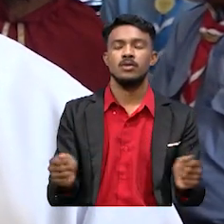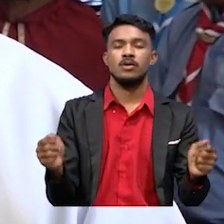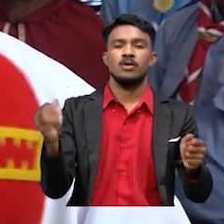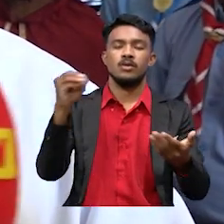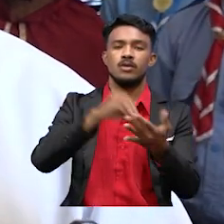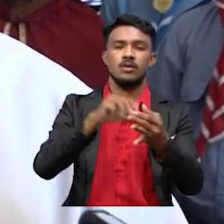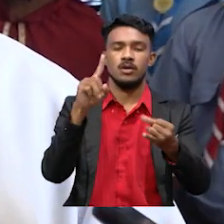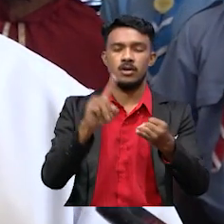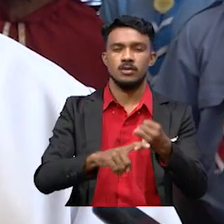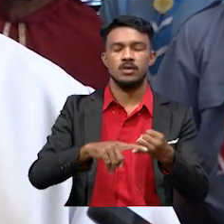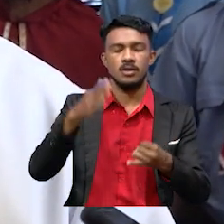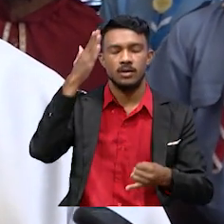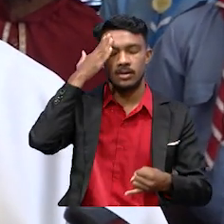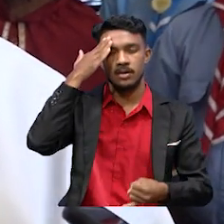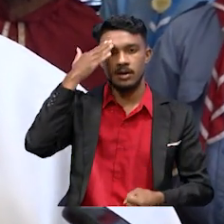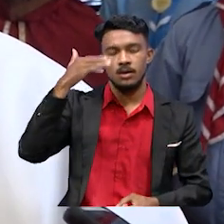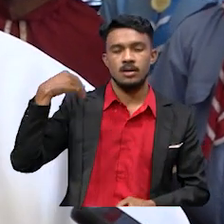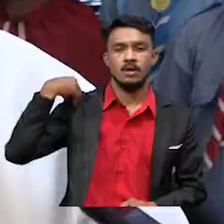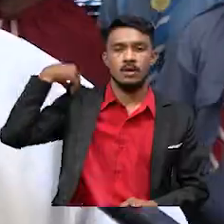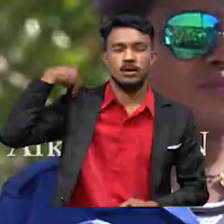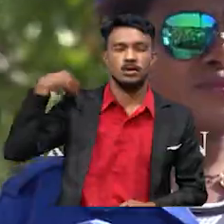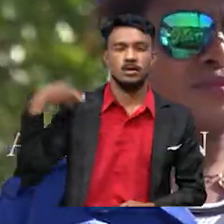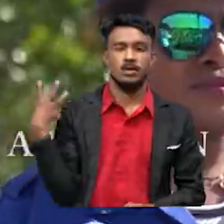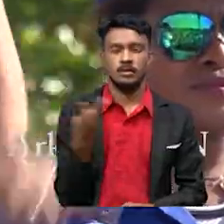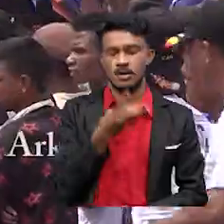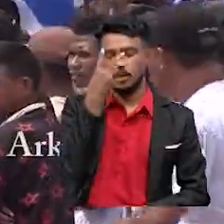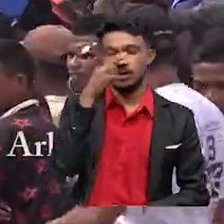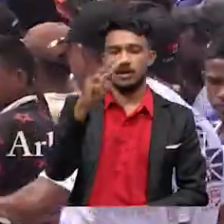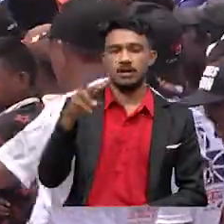conheço e tenho candidato, eu defiro e tenho candidato.